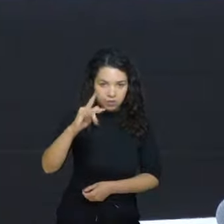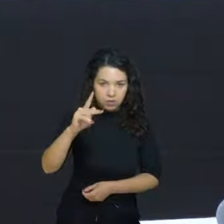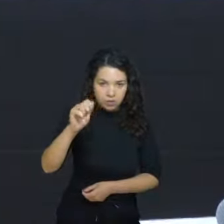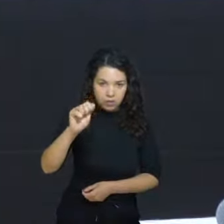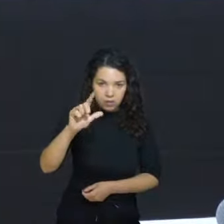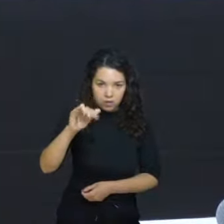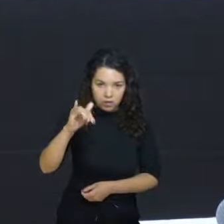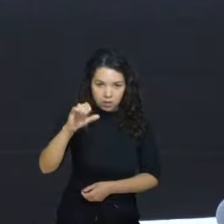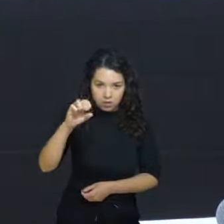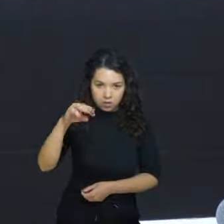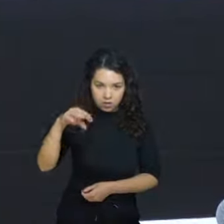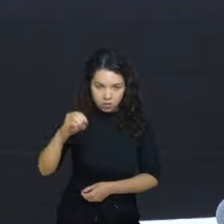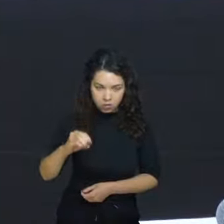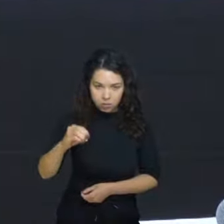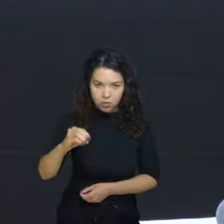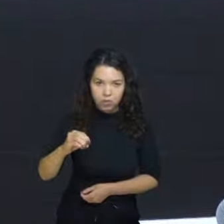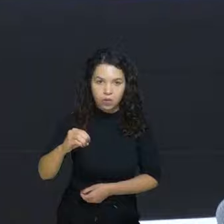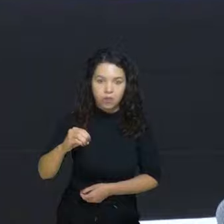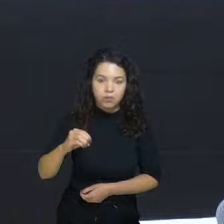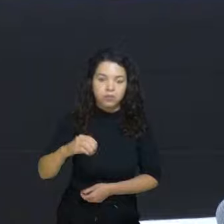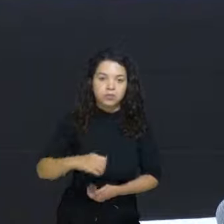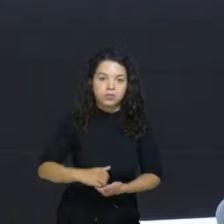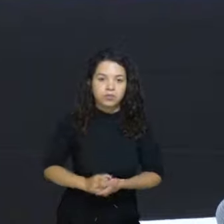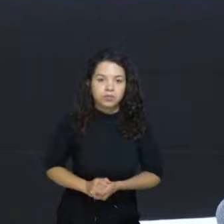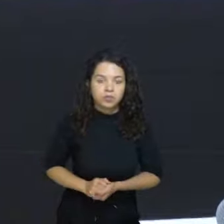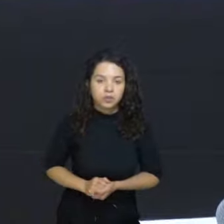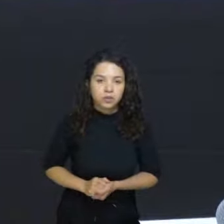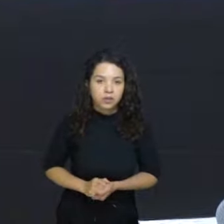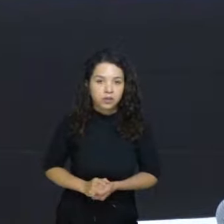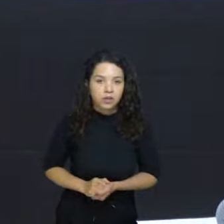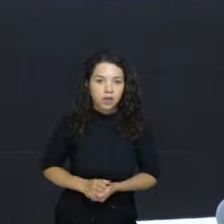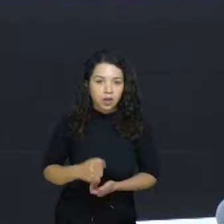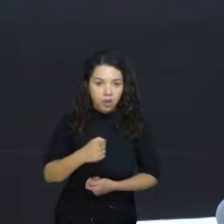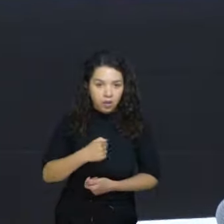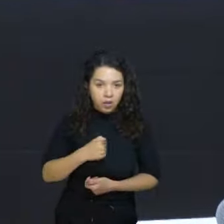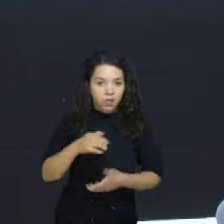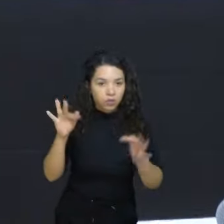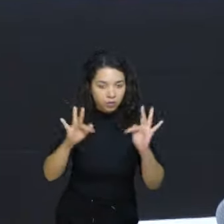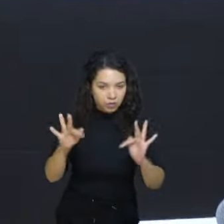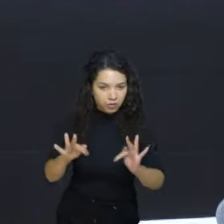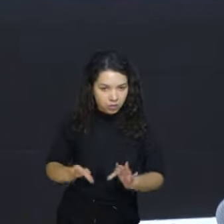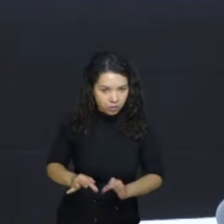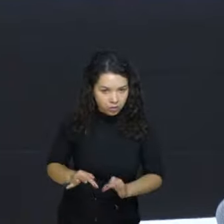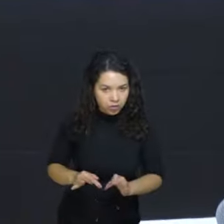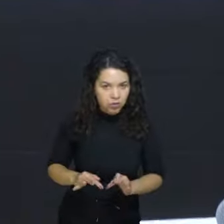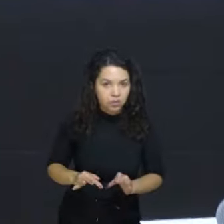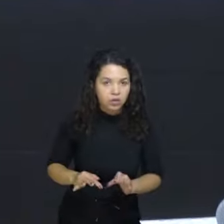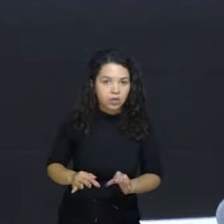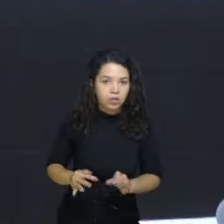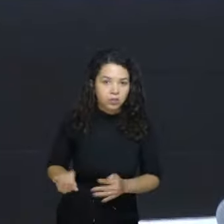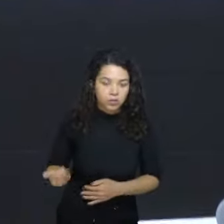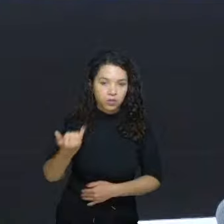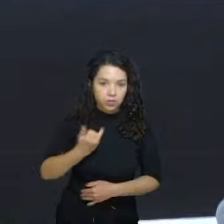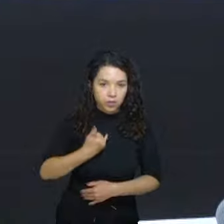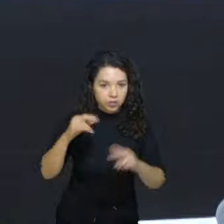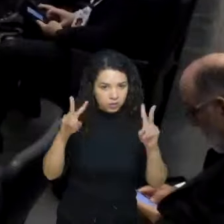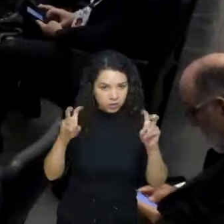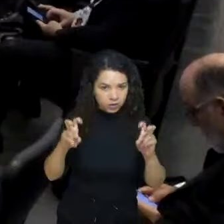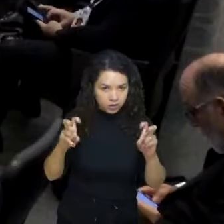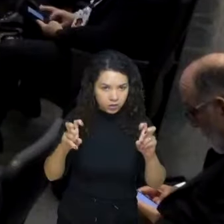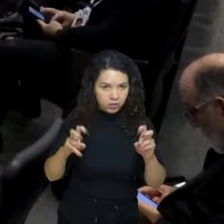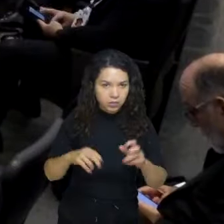aqui se faz presente e eu confesso que eu fiquei muito feliz eh quando informado que o tema que eu faria aqui a